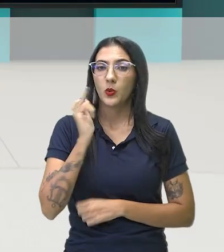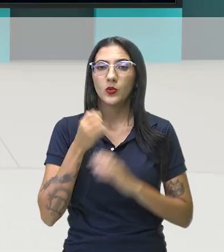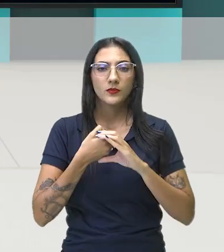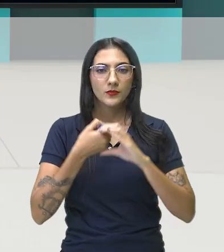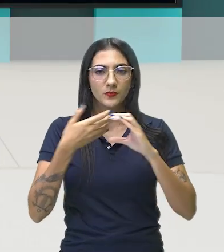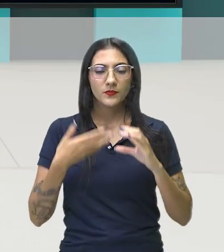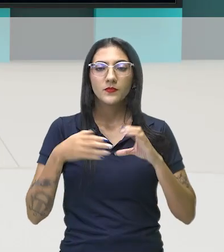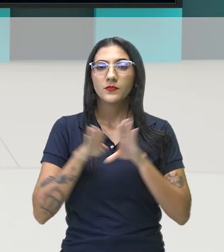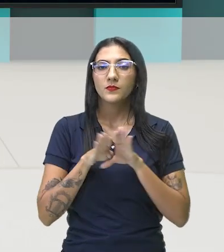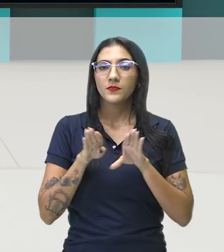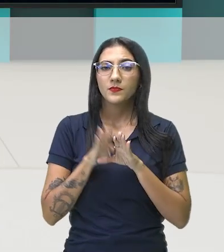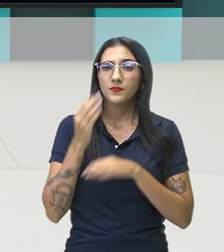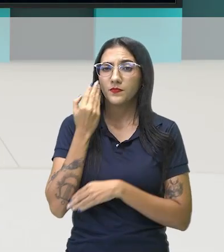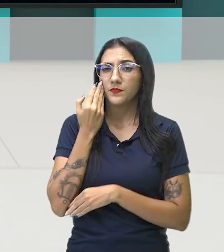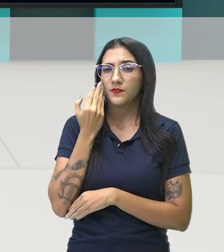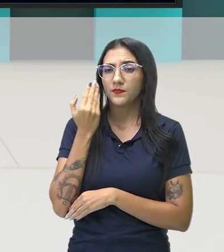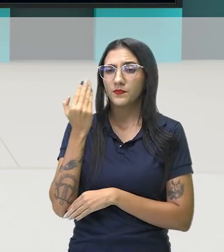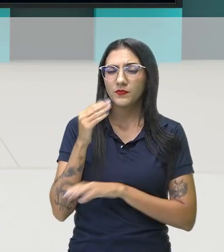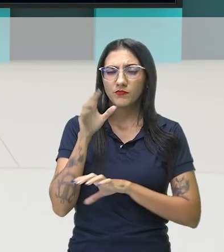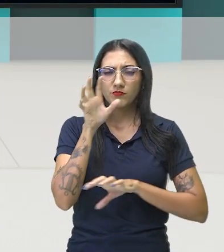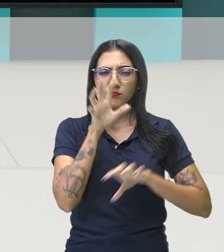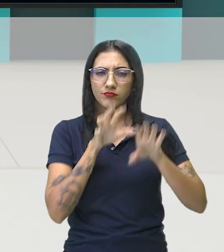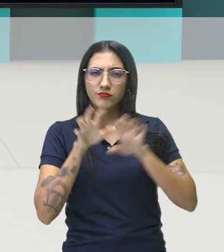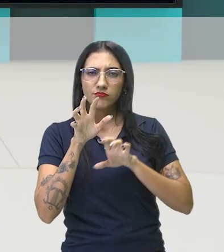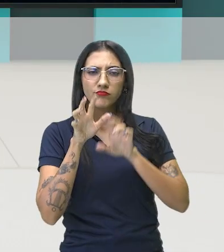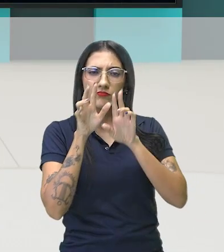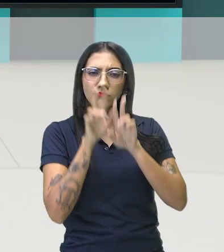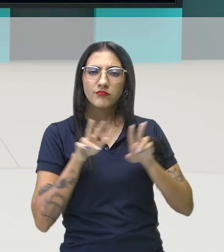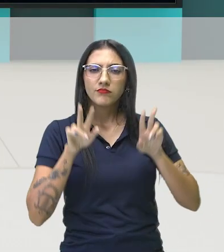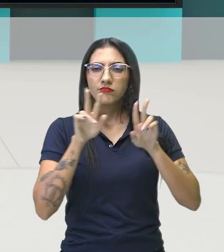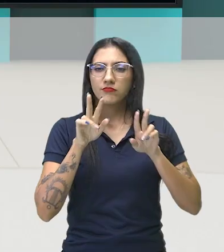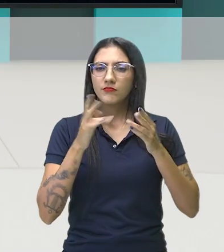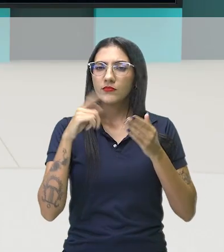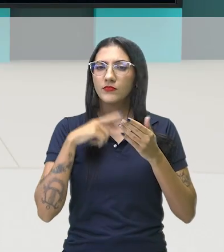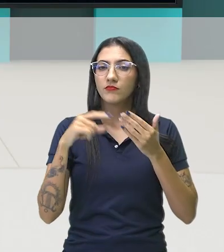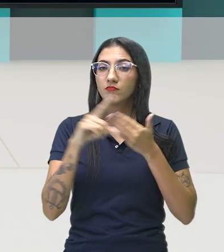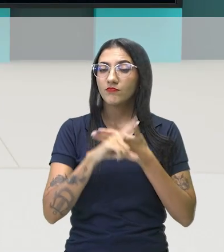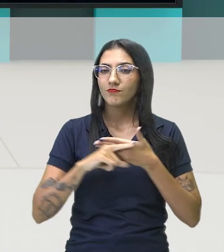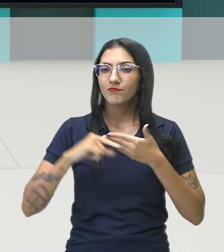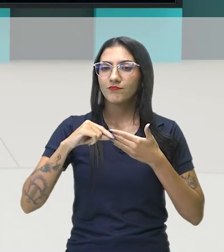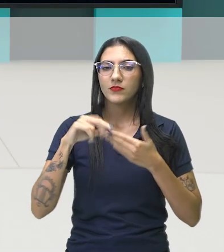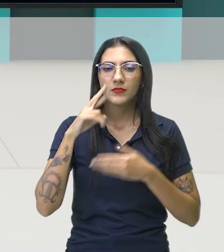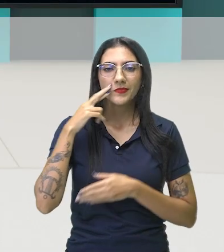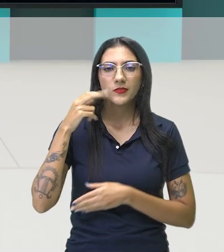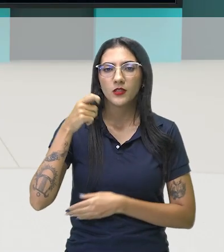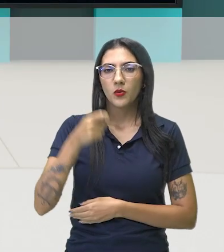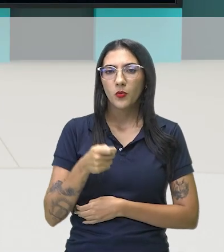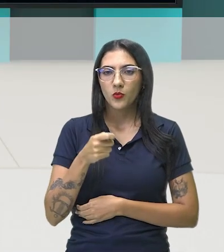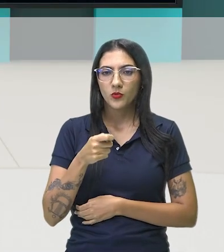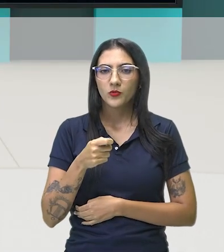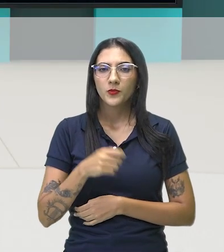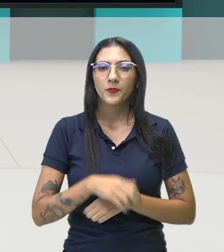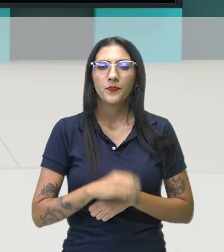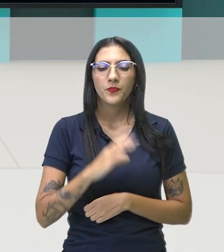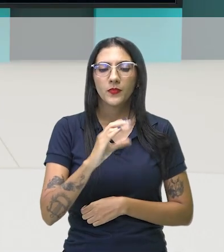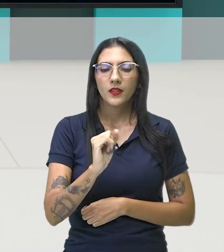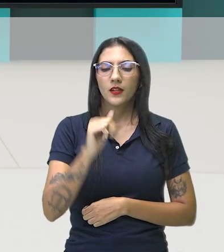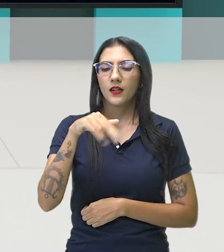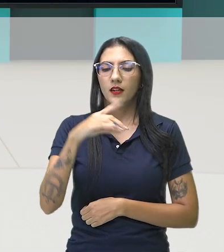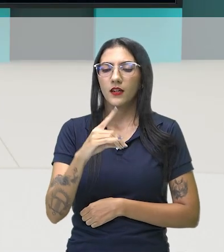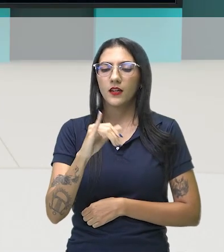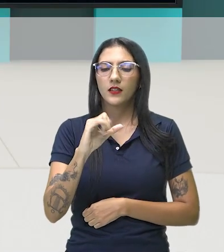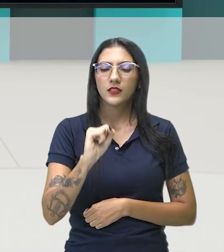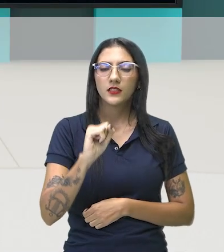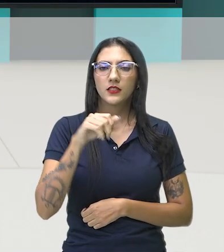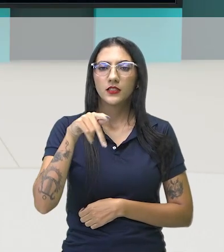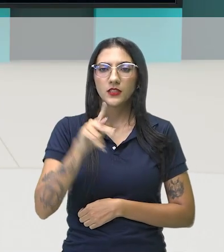é uma arte abstrata, que ela foi pintada por um pintor russo, Kandinsky. Então, a